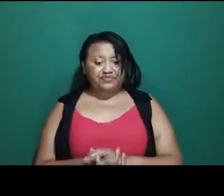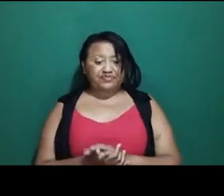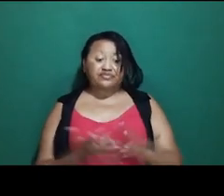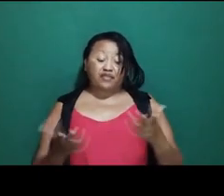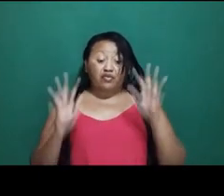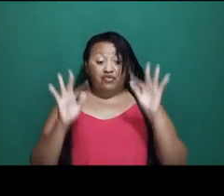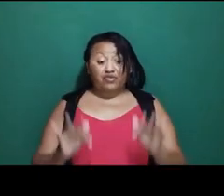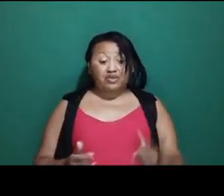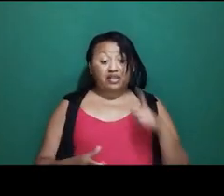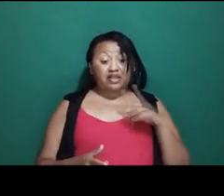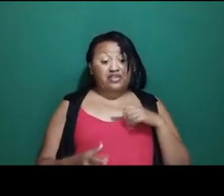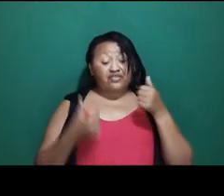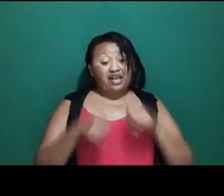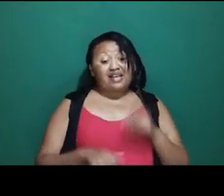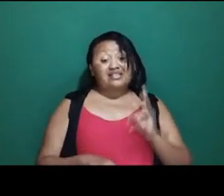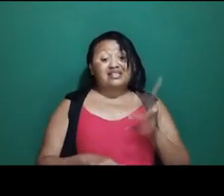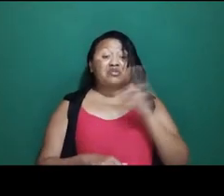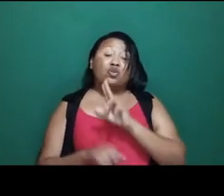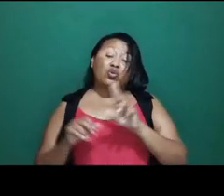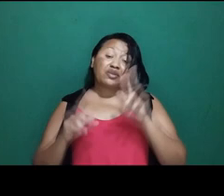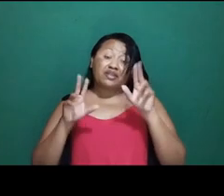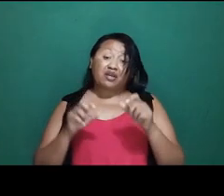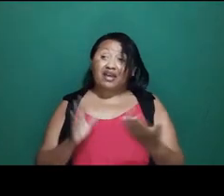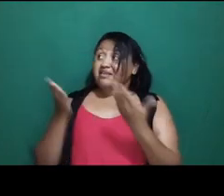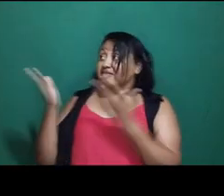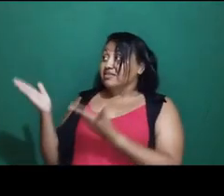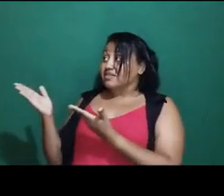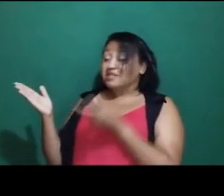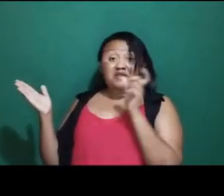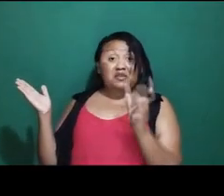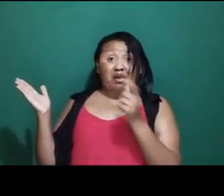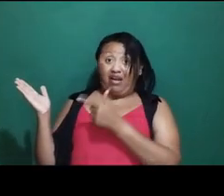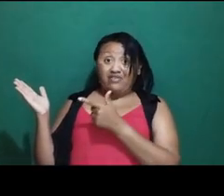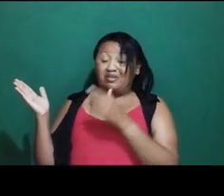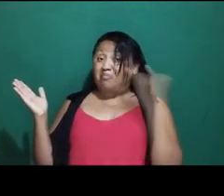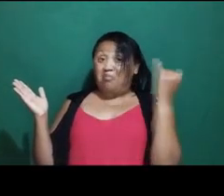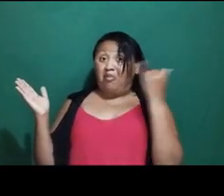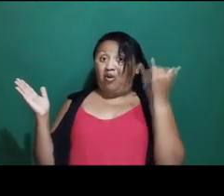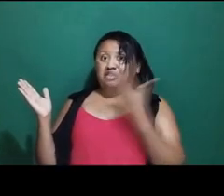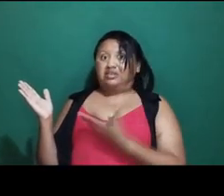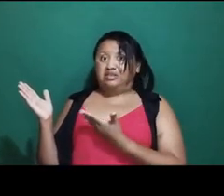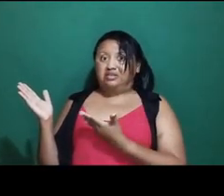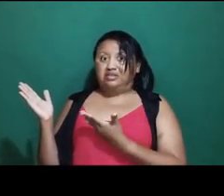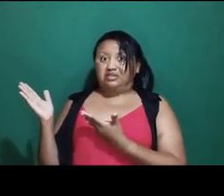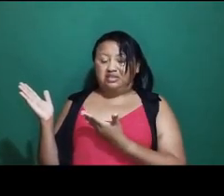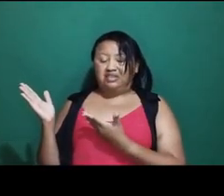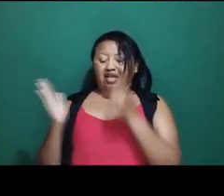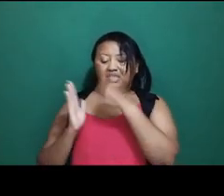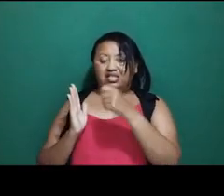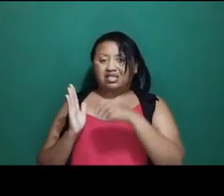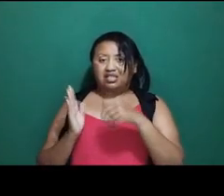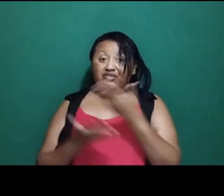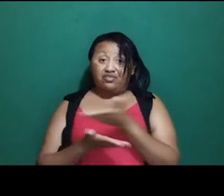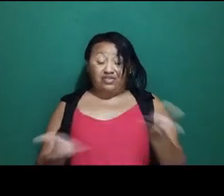por fim né a gente tem que ficar de olho de sempre no tema né Essas palavras são imprescindíveis na composição da escrita de vocês